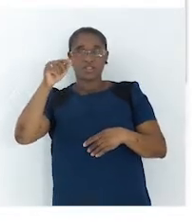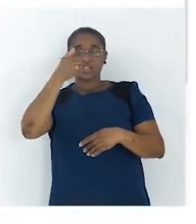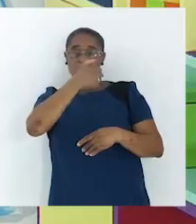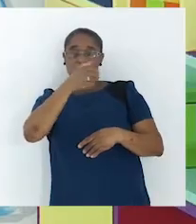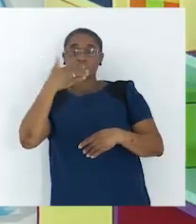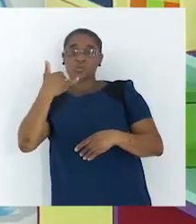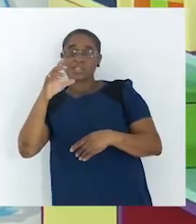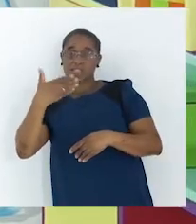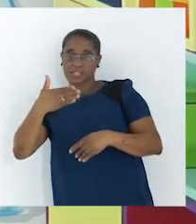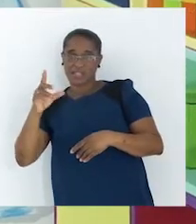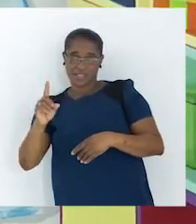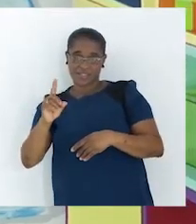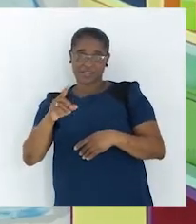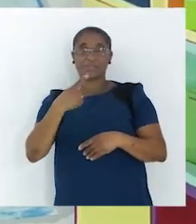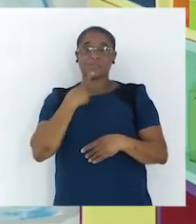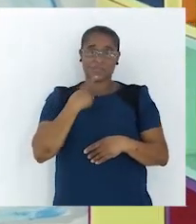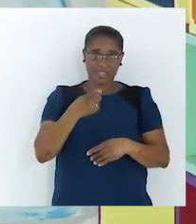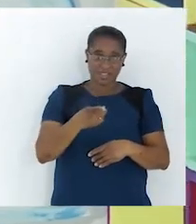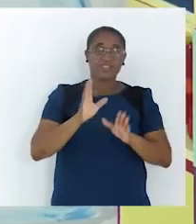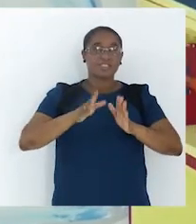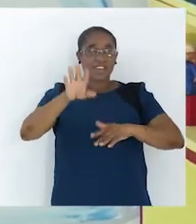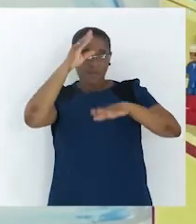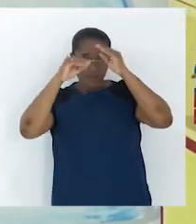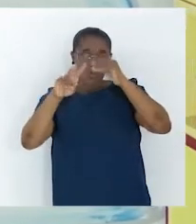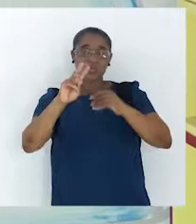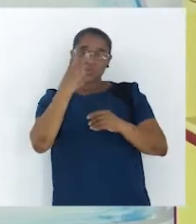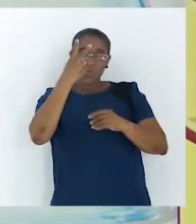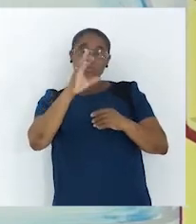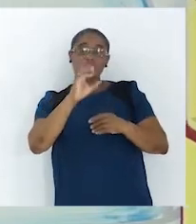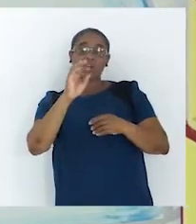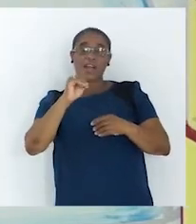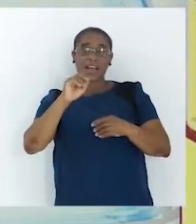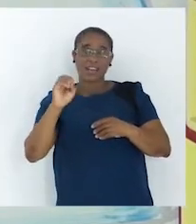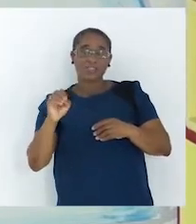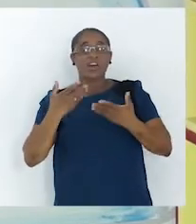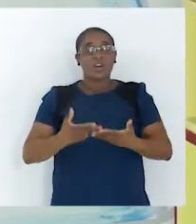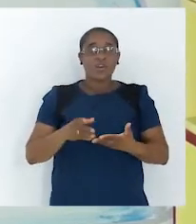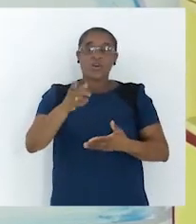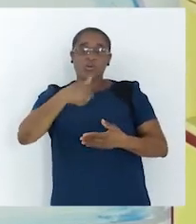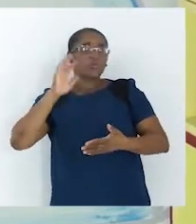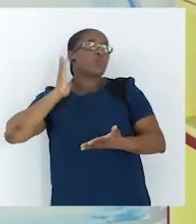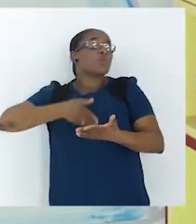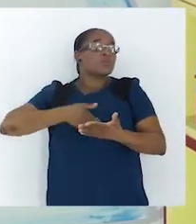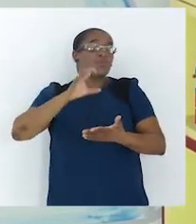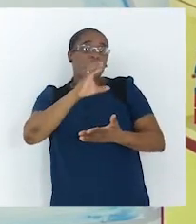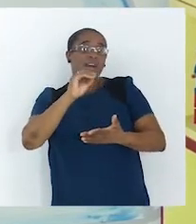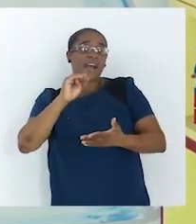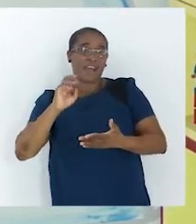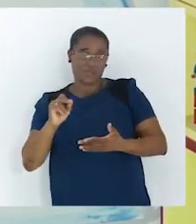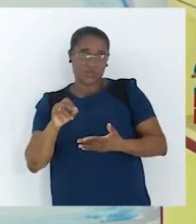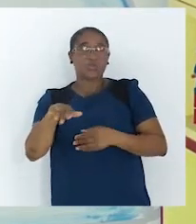216 muito bem então já aprendemos o segundo caso e vamos para o nosso último caso